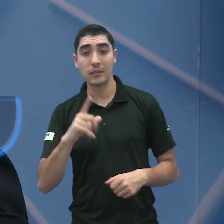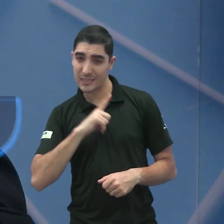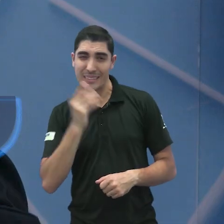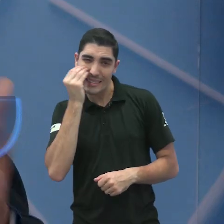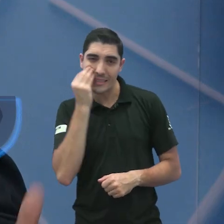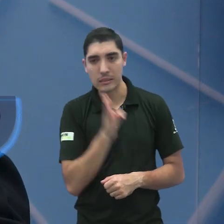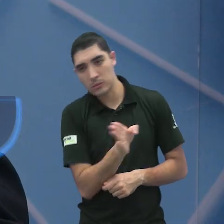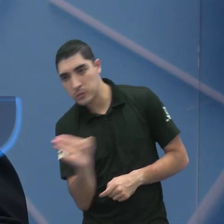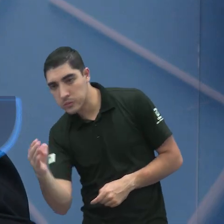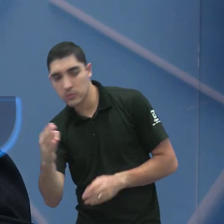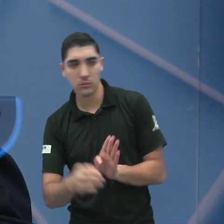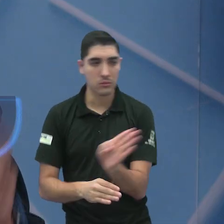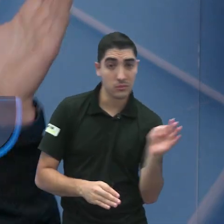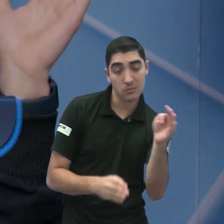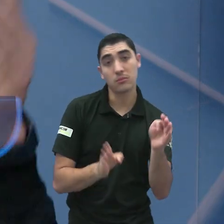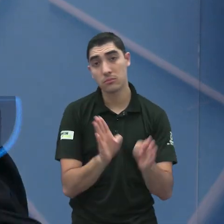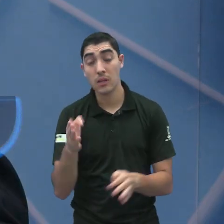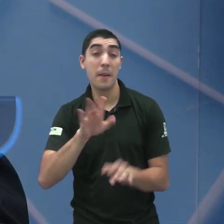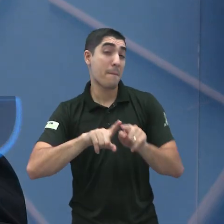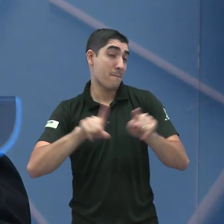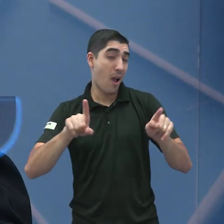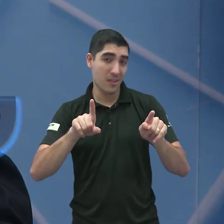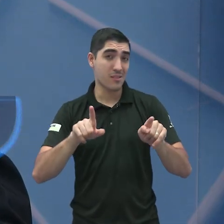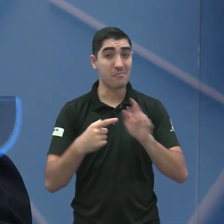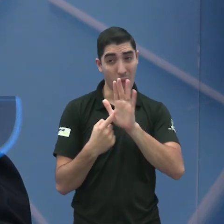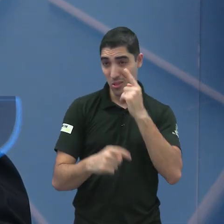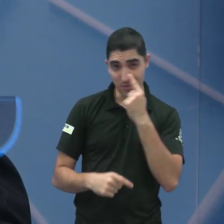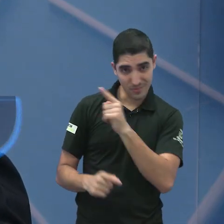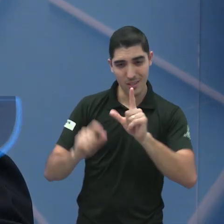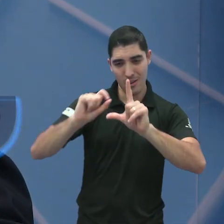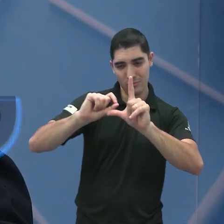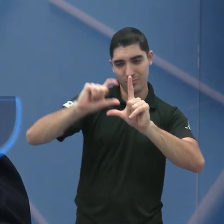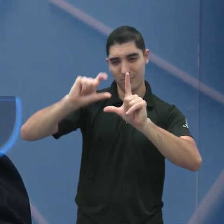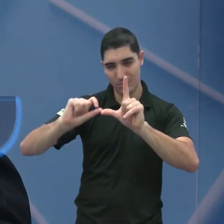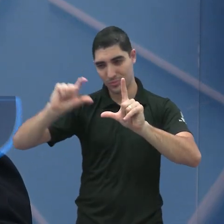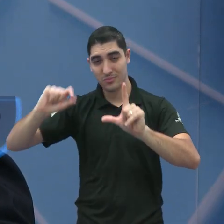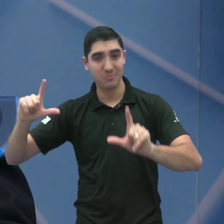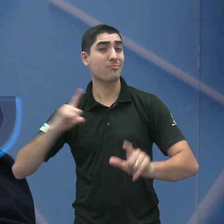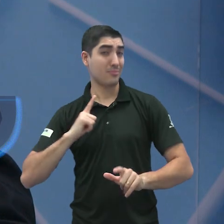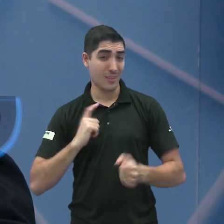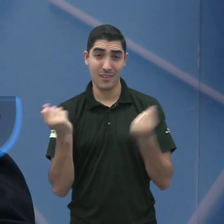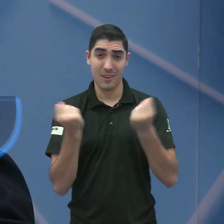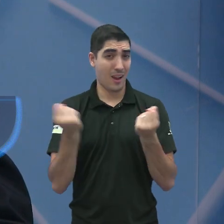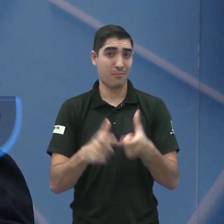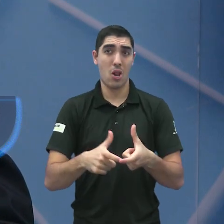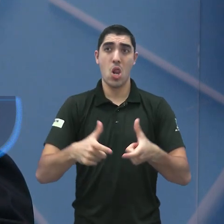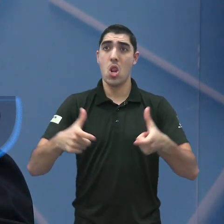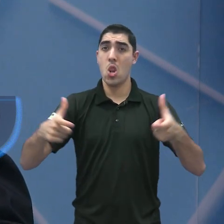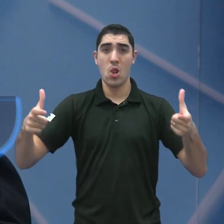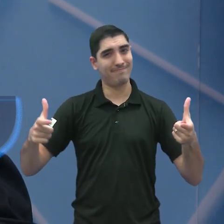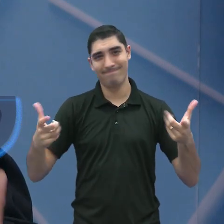acessos, facilita também, mas o aumento, como a gente apresentou aqui, né, nos índices aí de aumento dos veículos, é algo